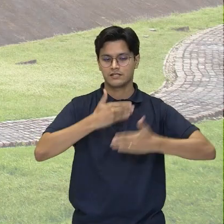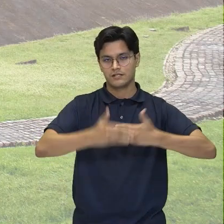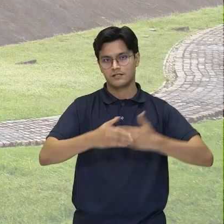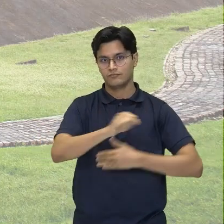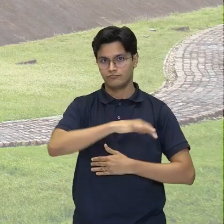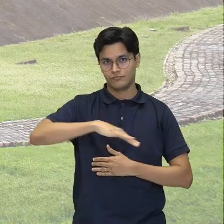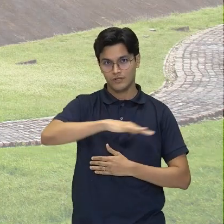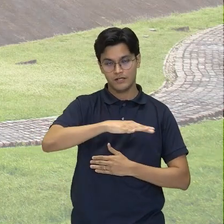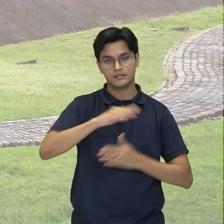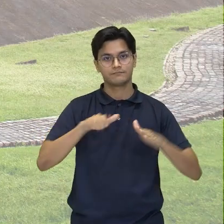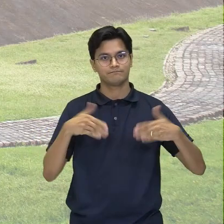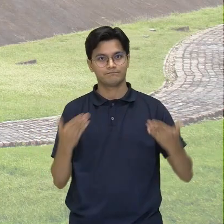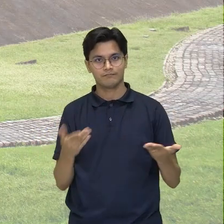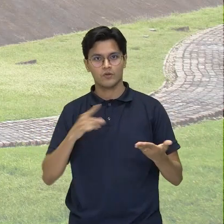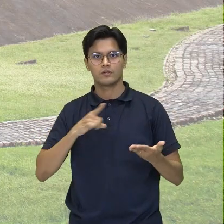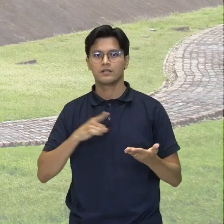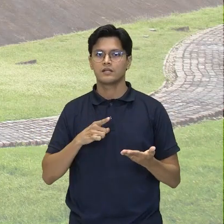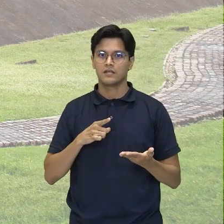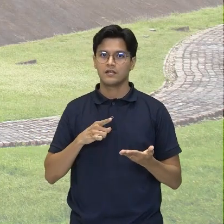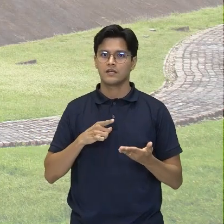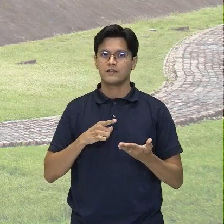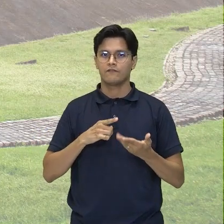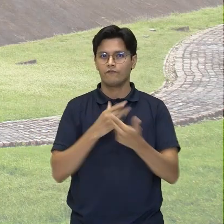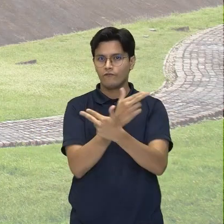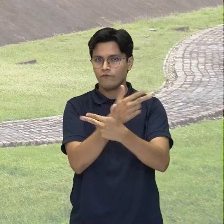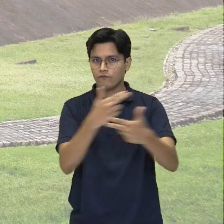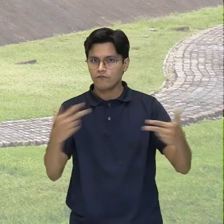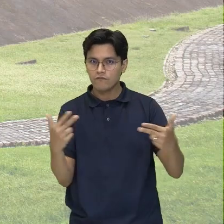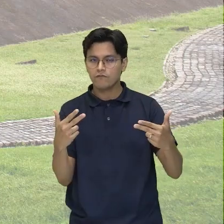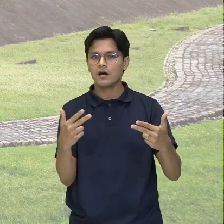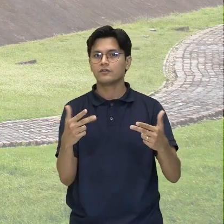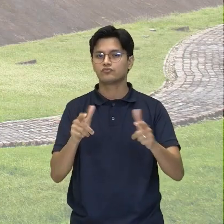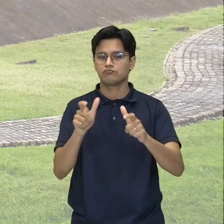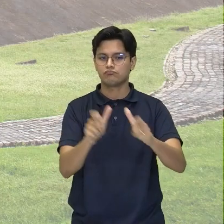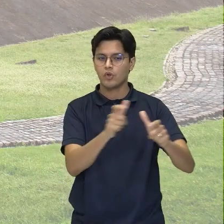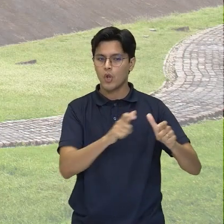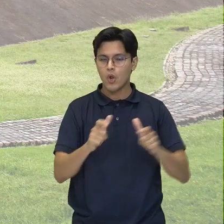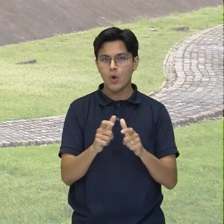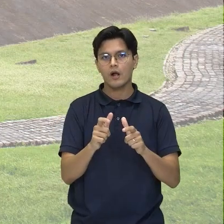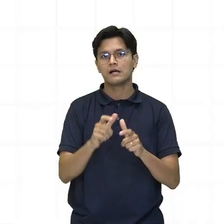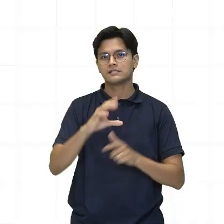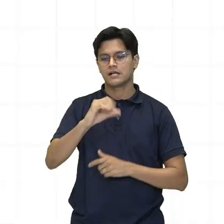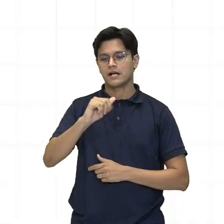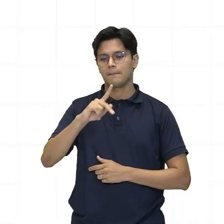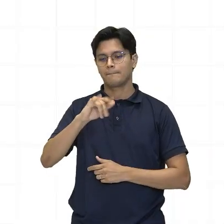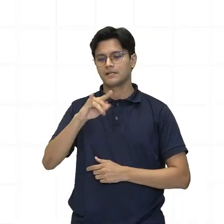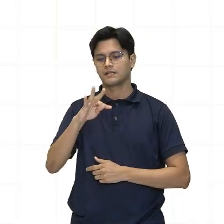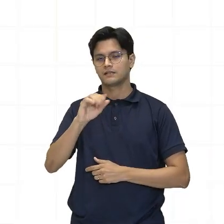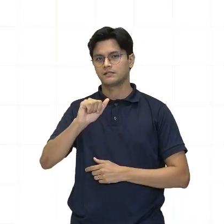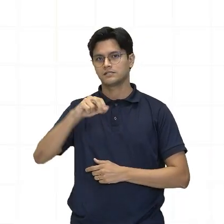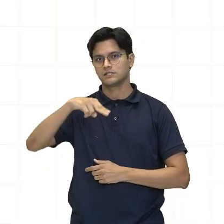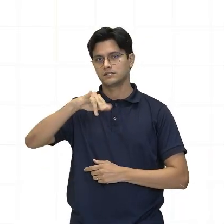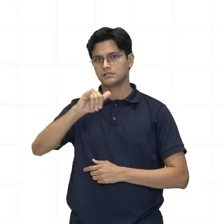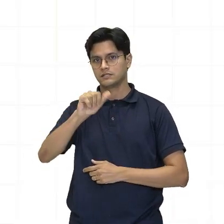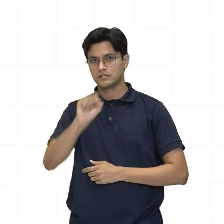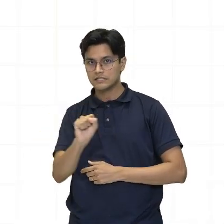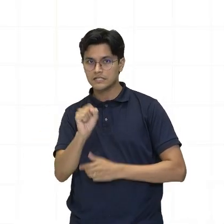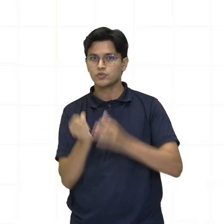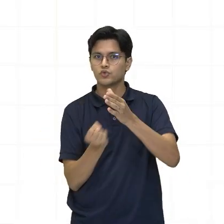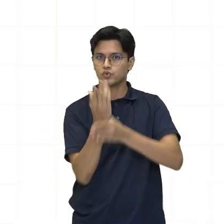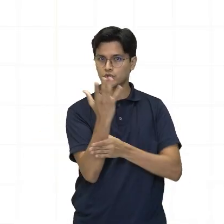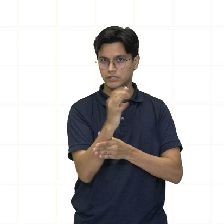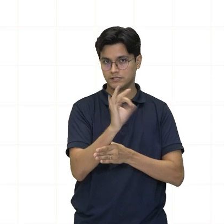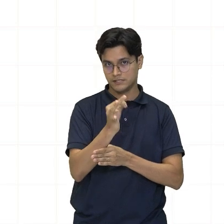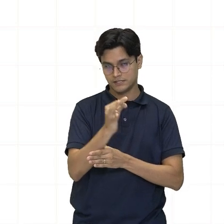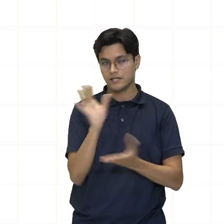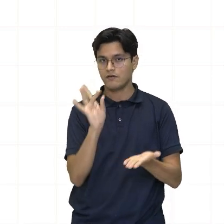várias capitanias vão ser criadas para efetivar essa colonização. E aí nós temos